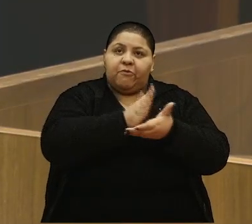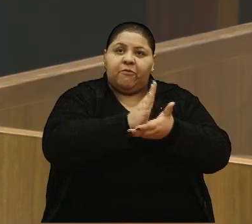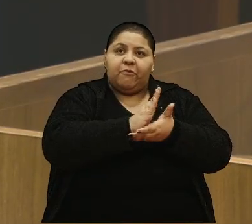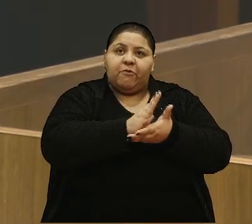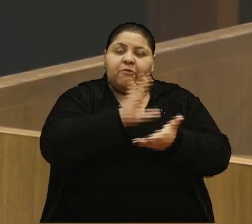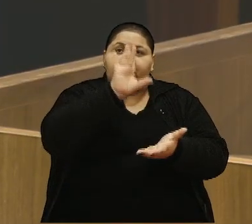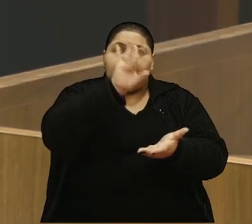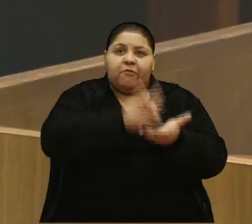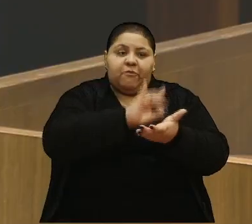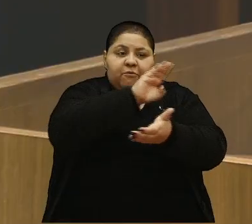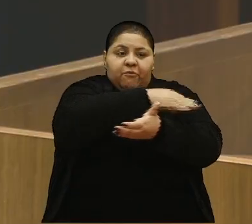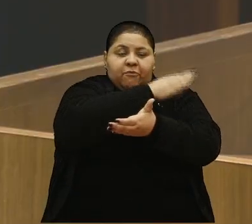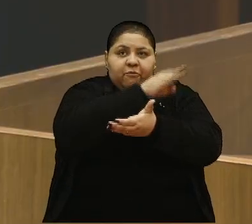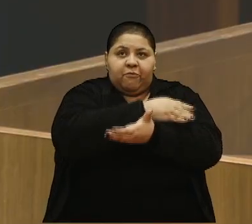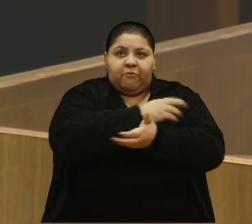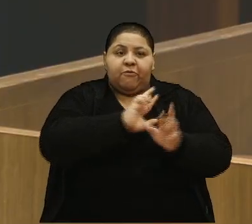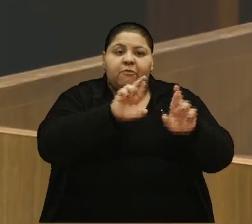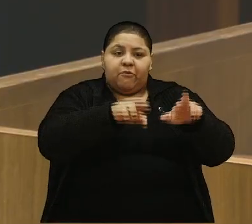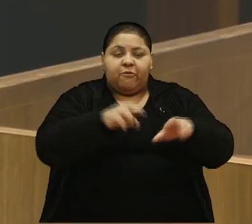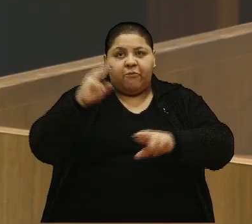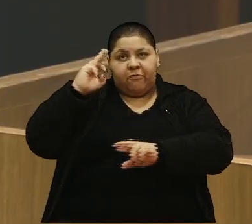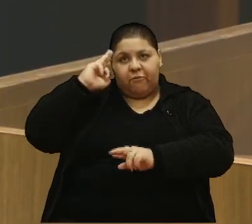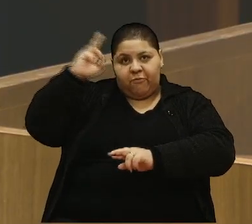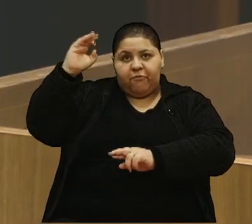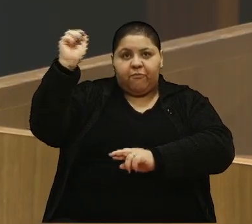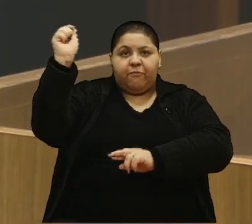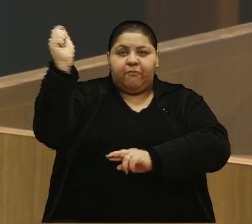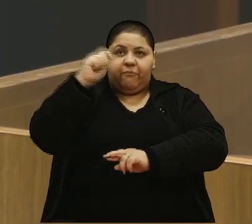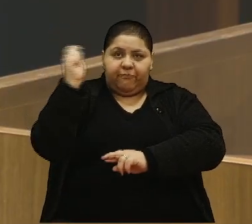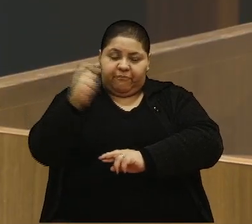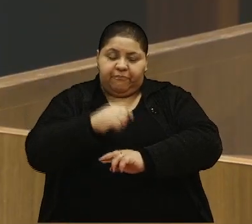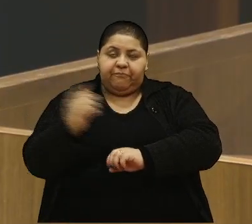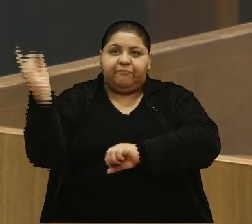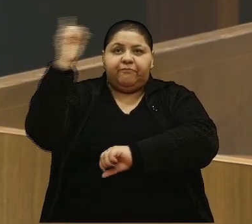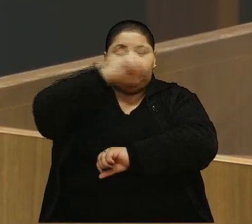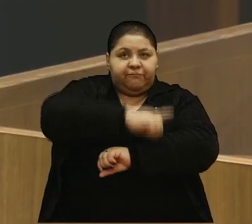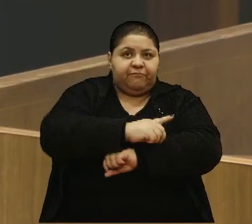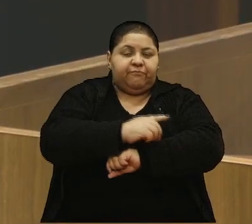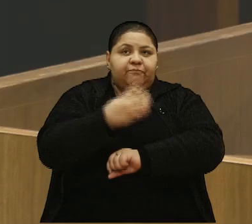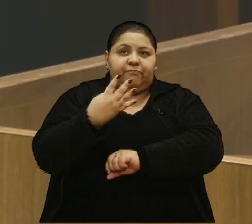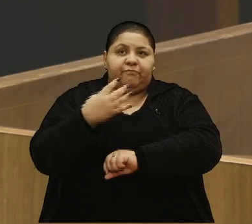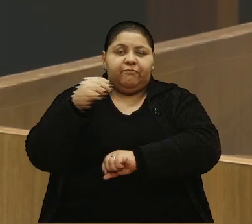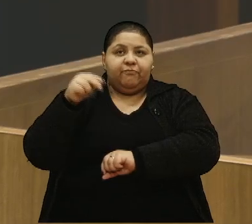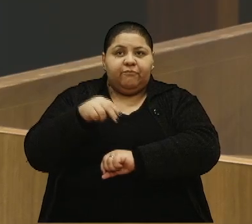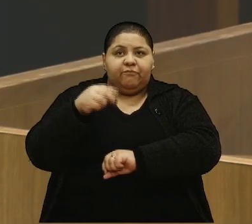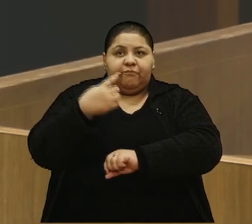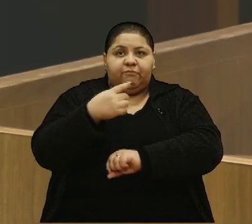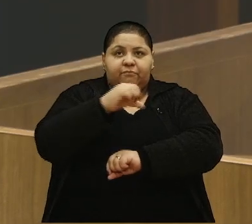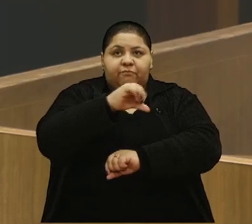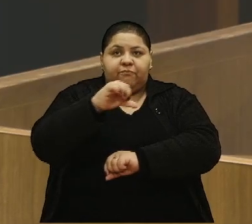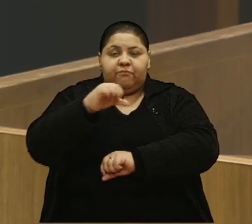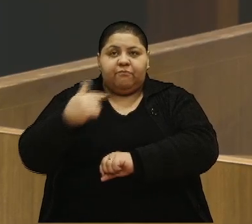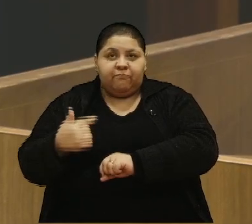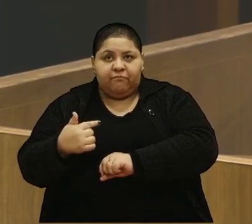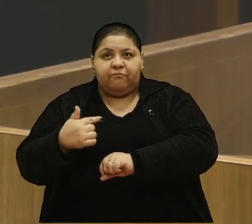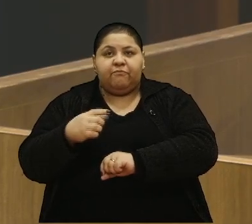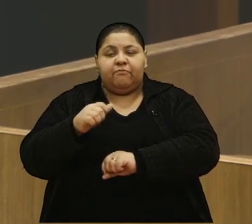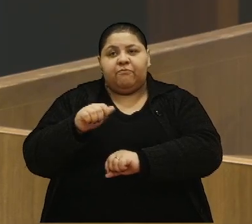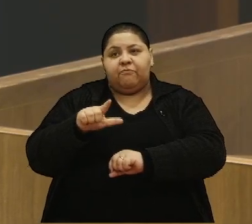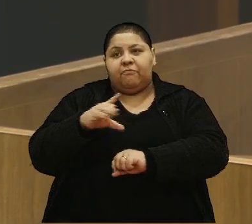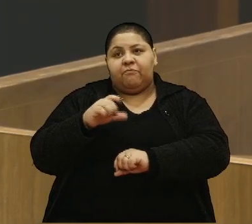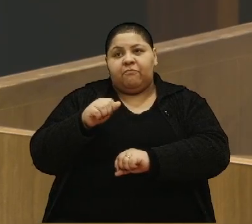na Serra pela região escoteira do Rio Grande do Sul. No dia 4 de novembro de 1997, a